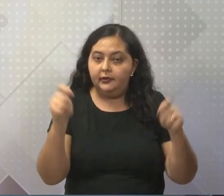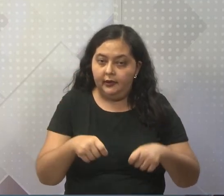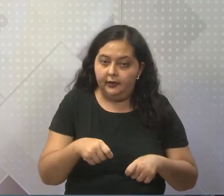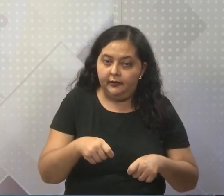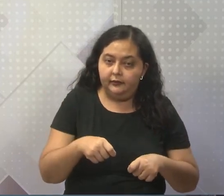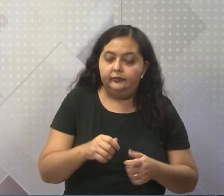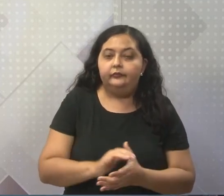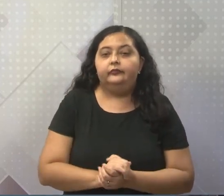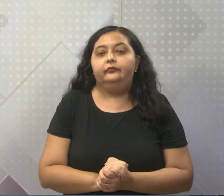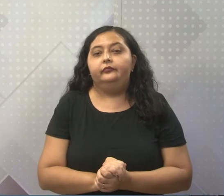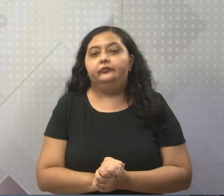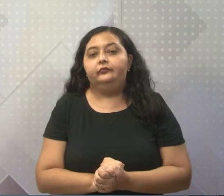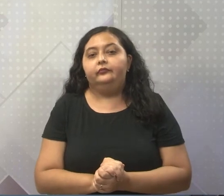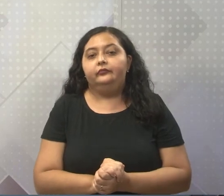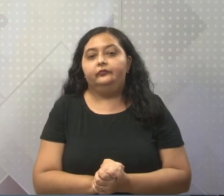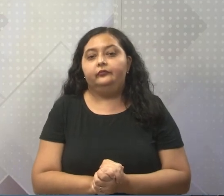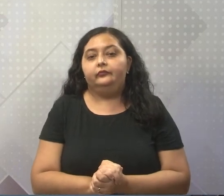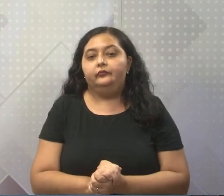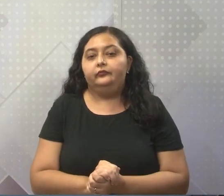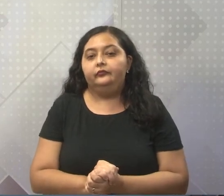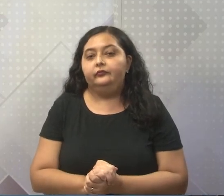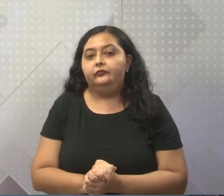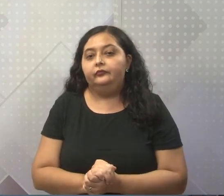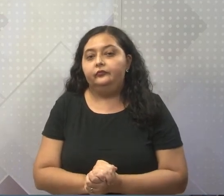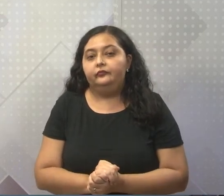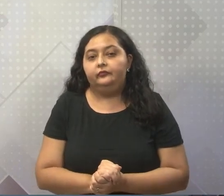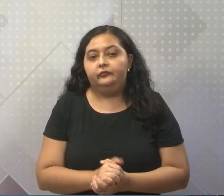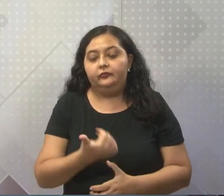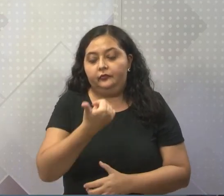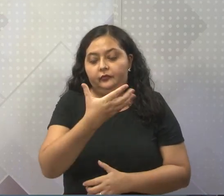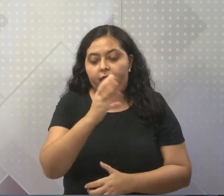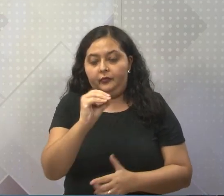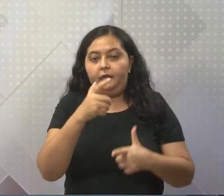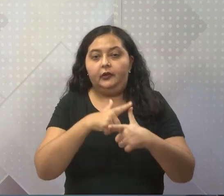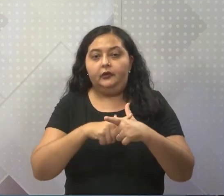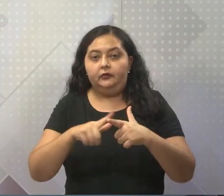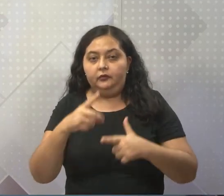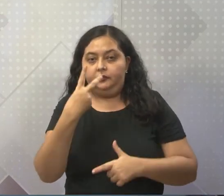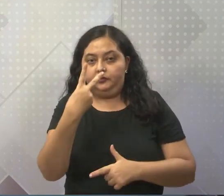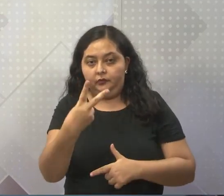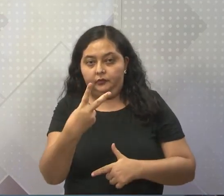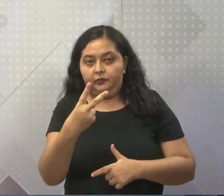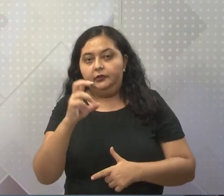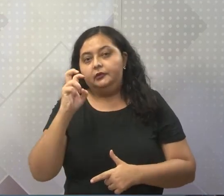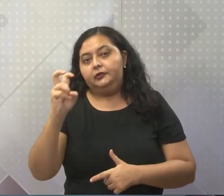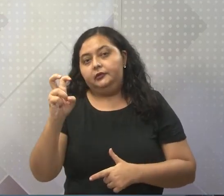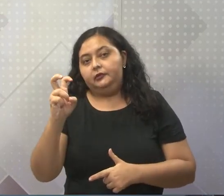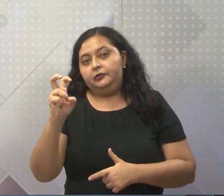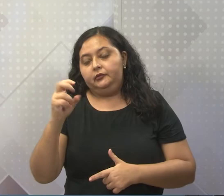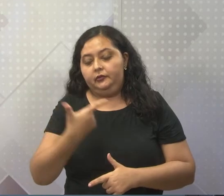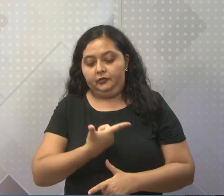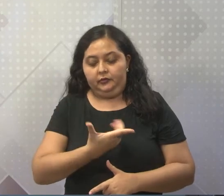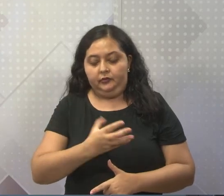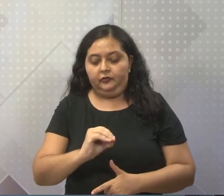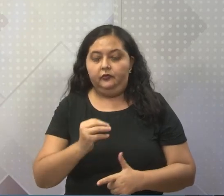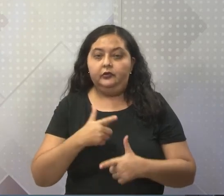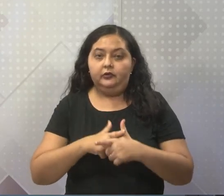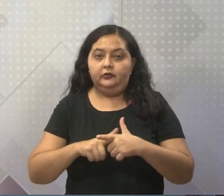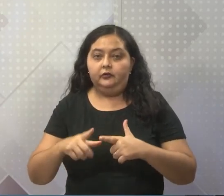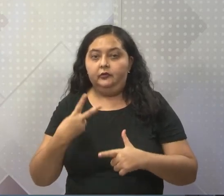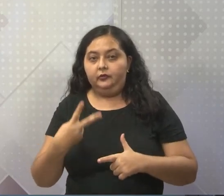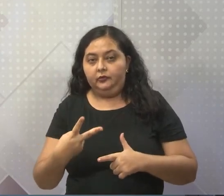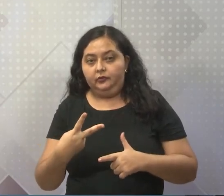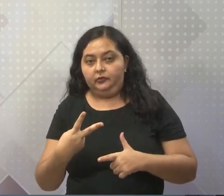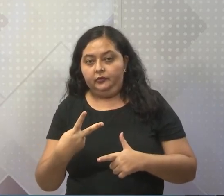Vou continuar por 2. 10 dividido por 2, 5. E 20 dividido por